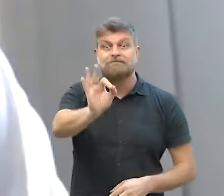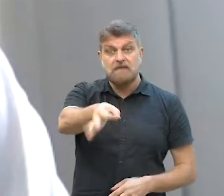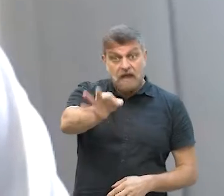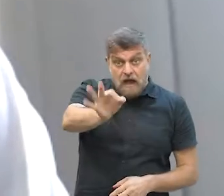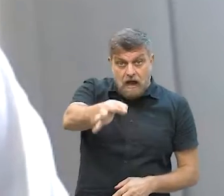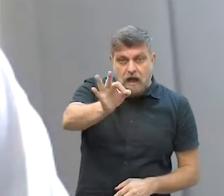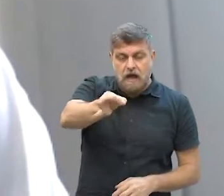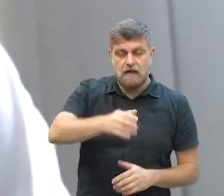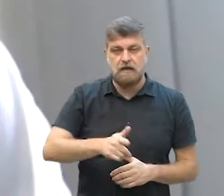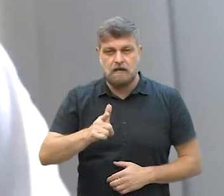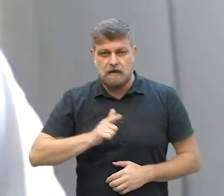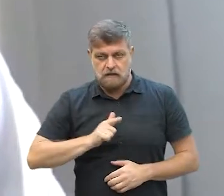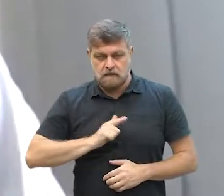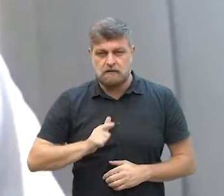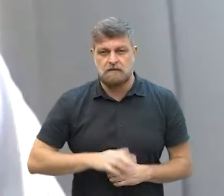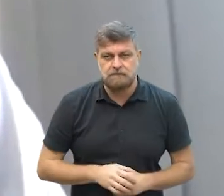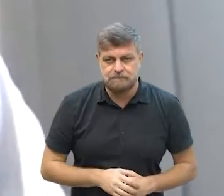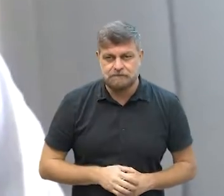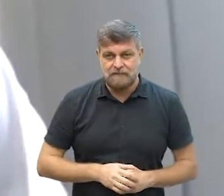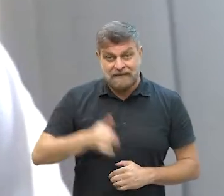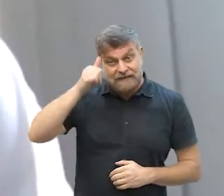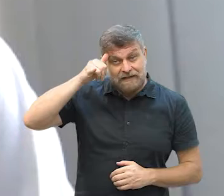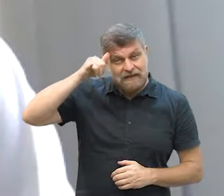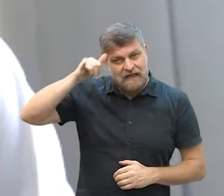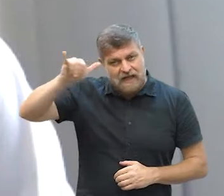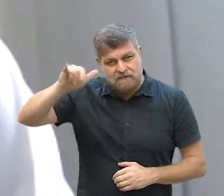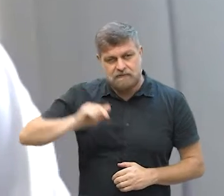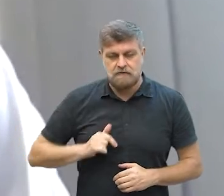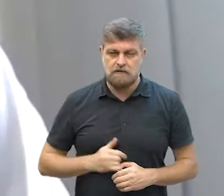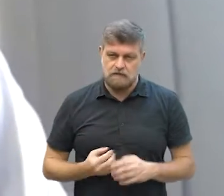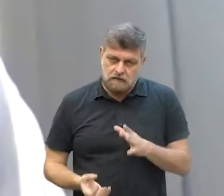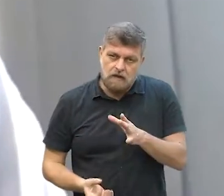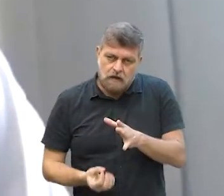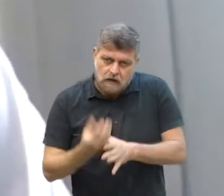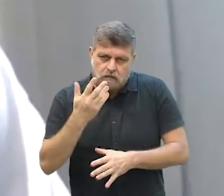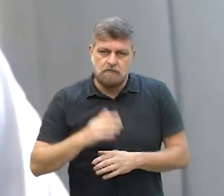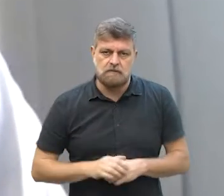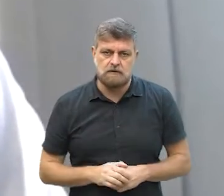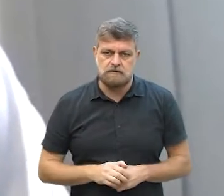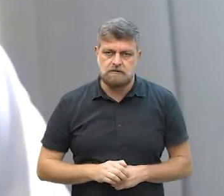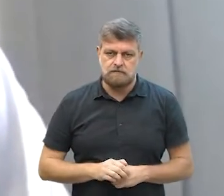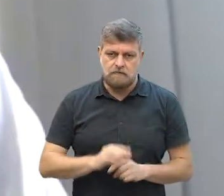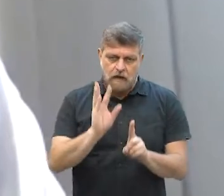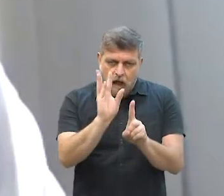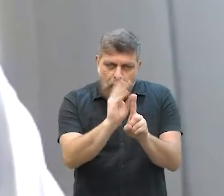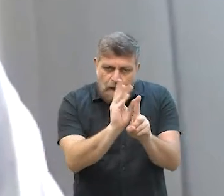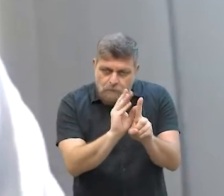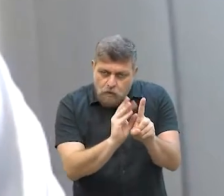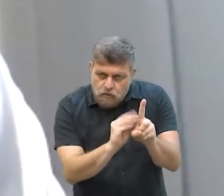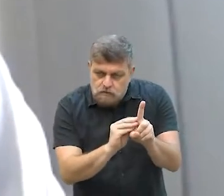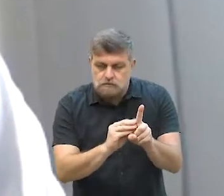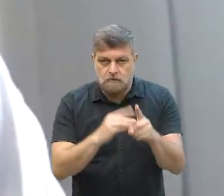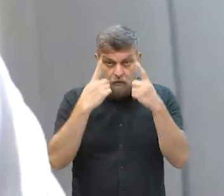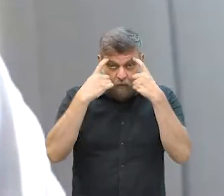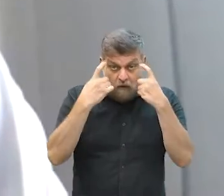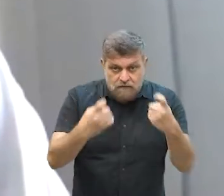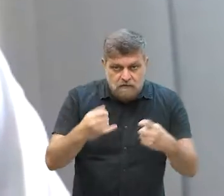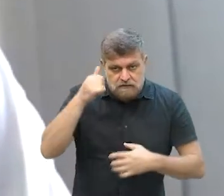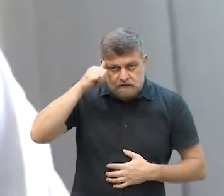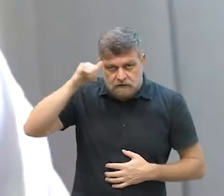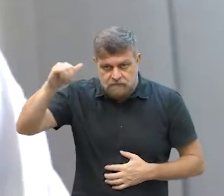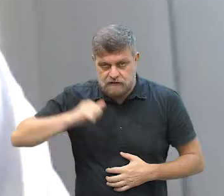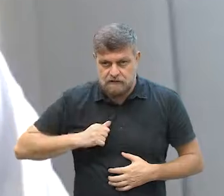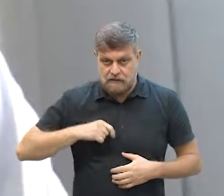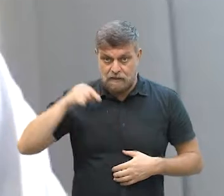a detectar e, como consequência, a prevenir que aconteça algum abuso, alguma violência decorrente